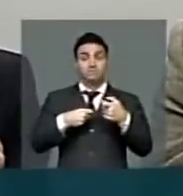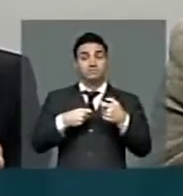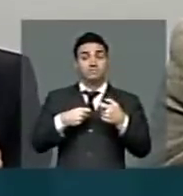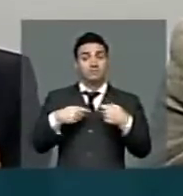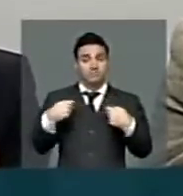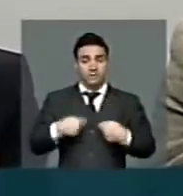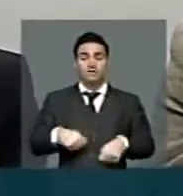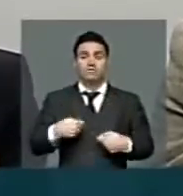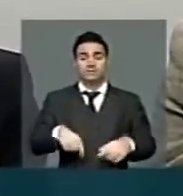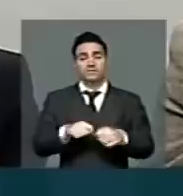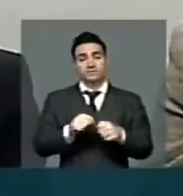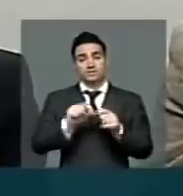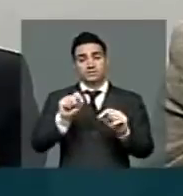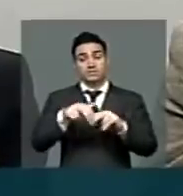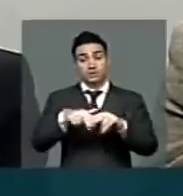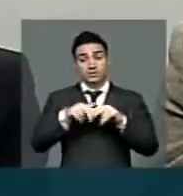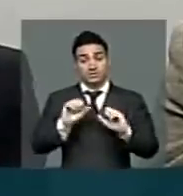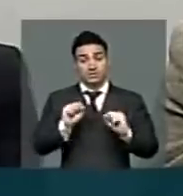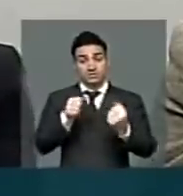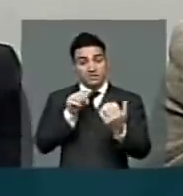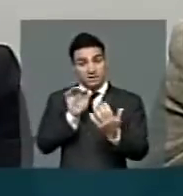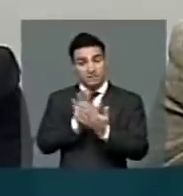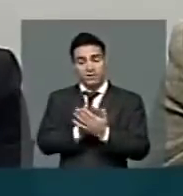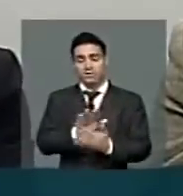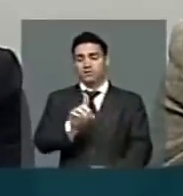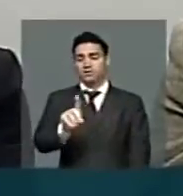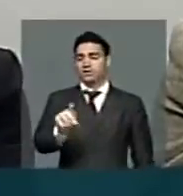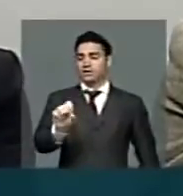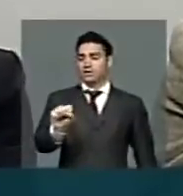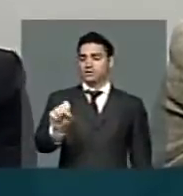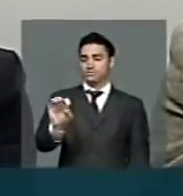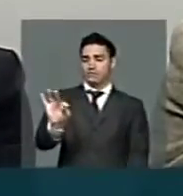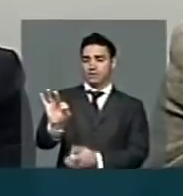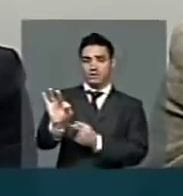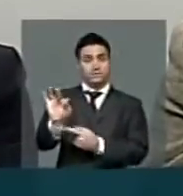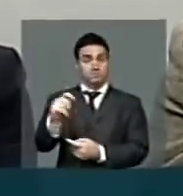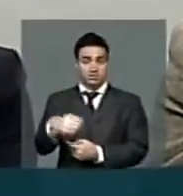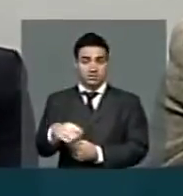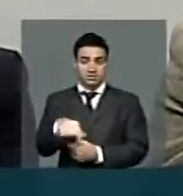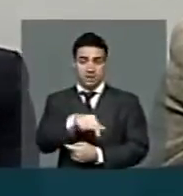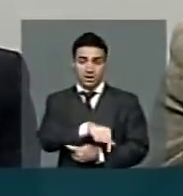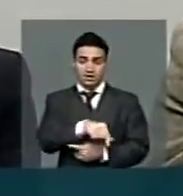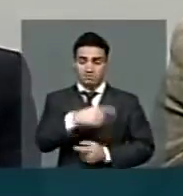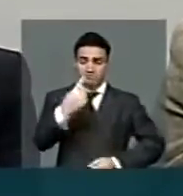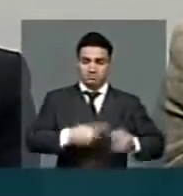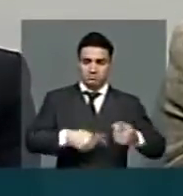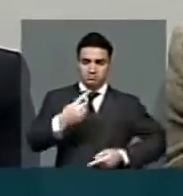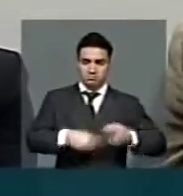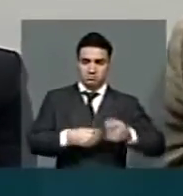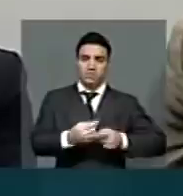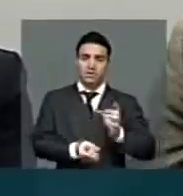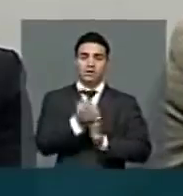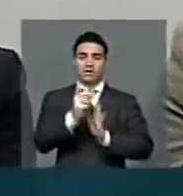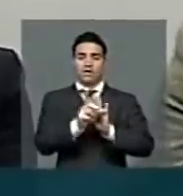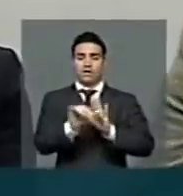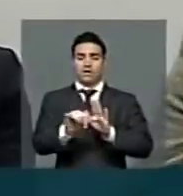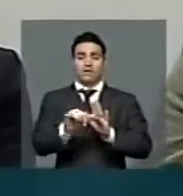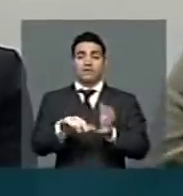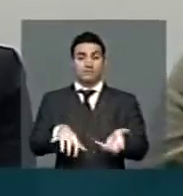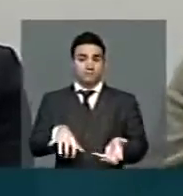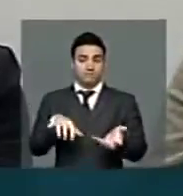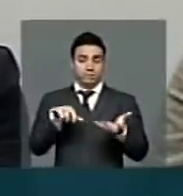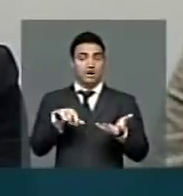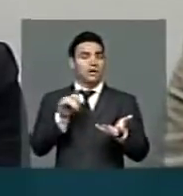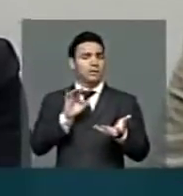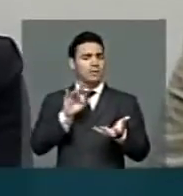faça isso. Então o enfrentamento das DSTs tem que passar pela legalização dessas casas. Volto a dizer, levando em conta que a grande maioria das